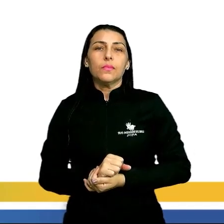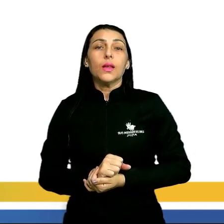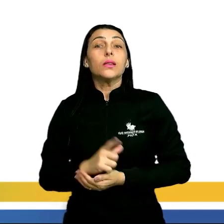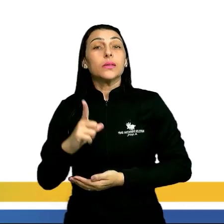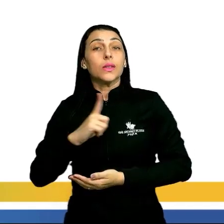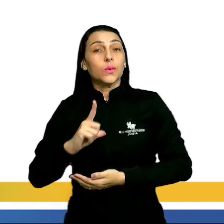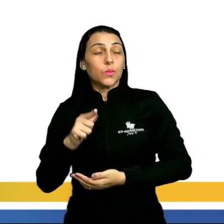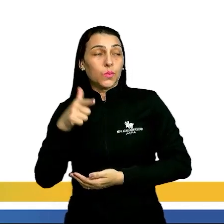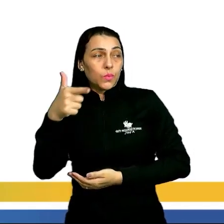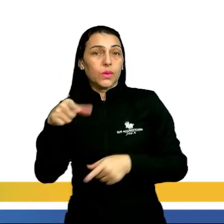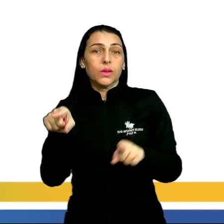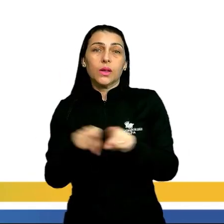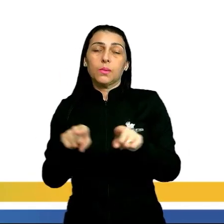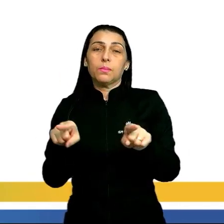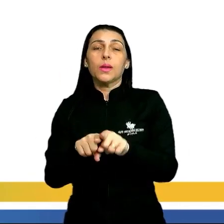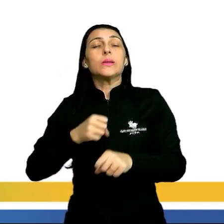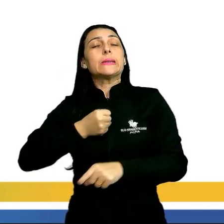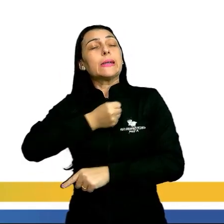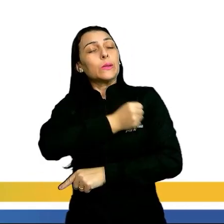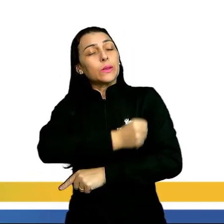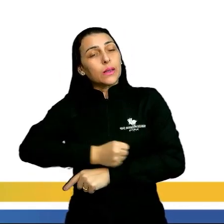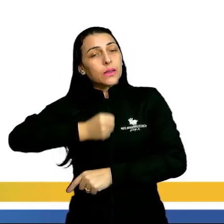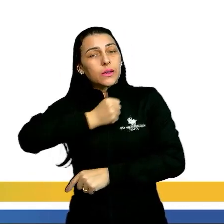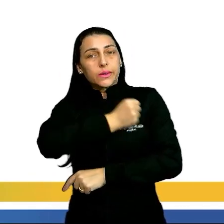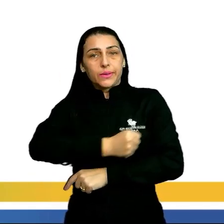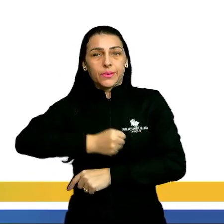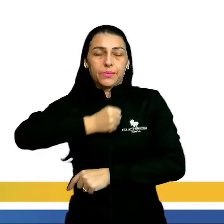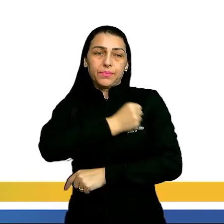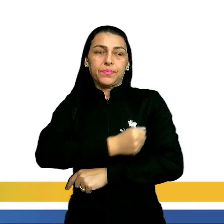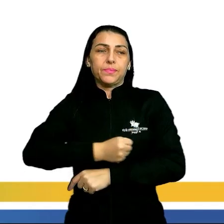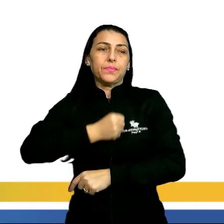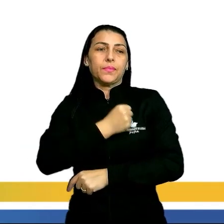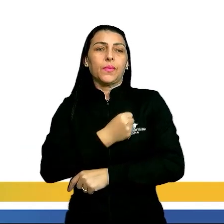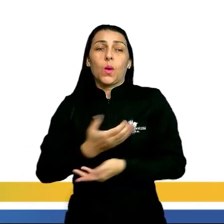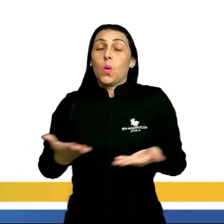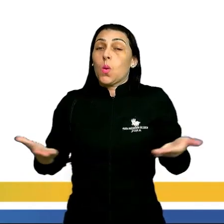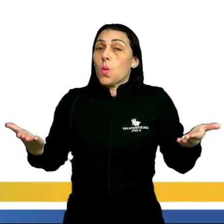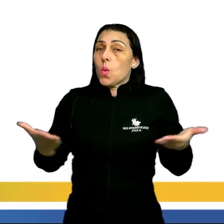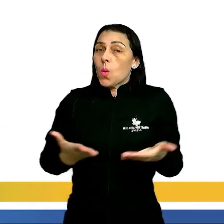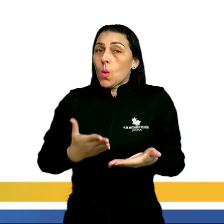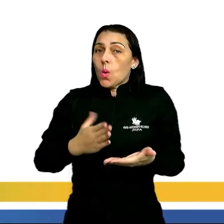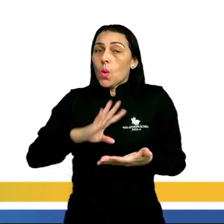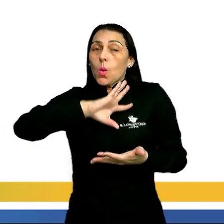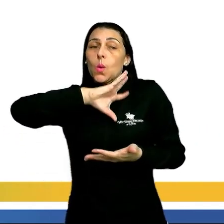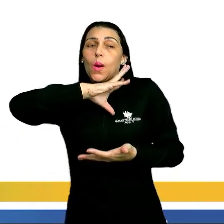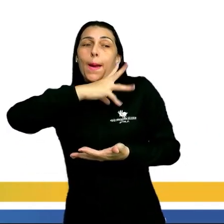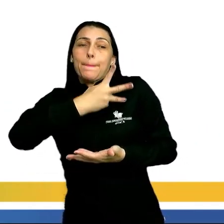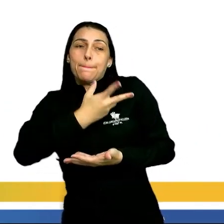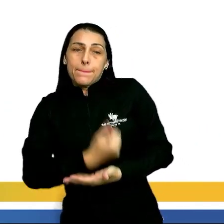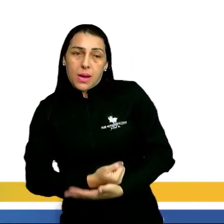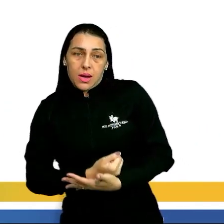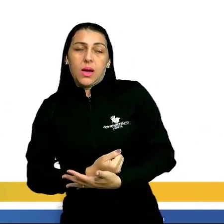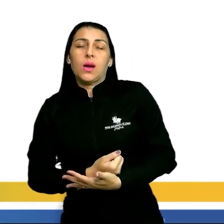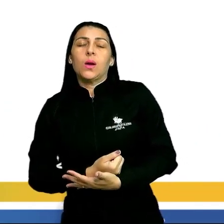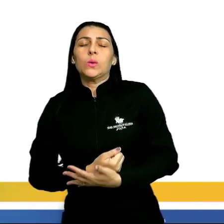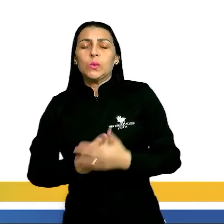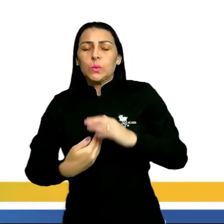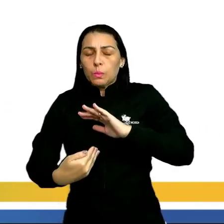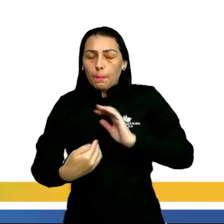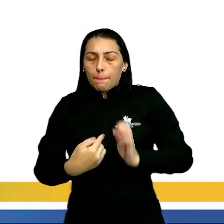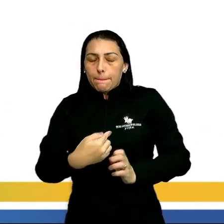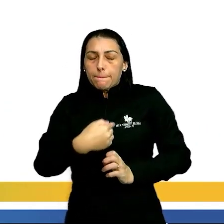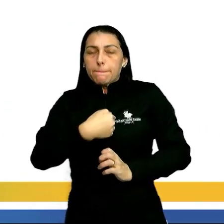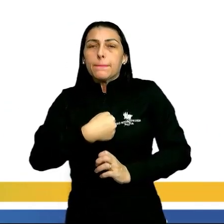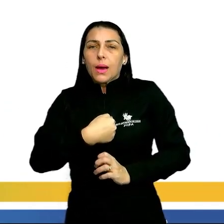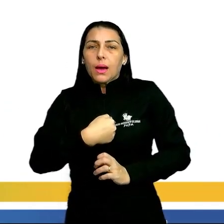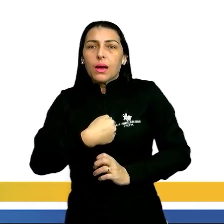Eu tenho outro, intitulado Saudade, que diz assim: hoje que a mágoa me apunhala